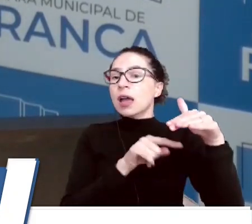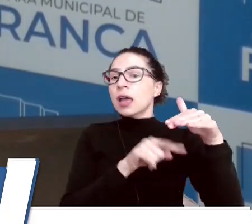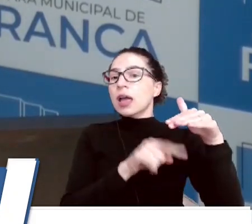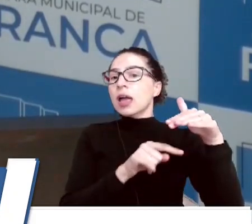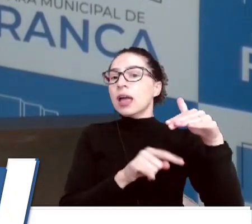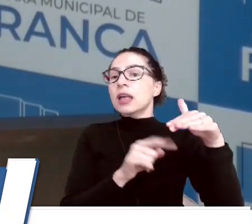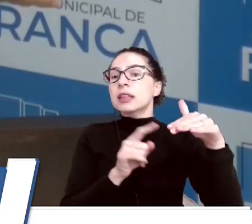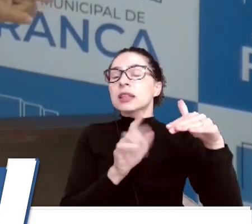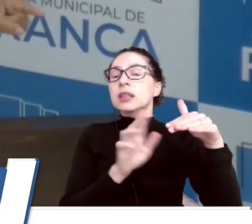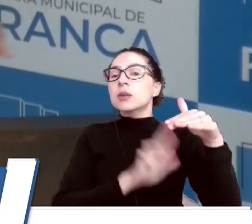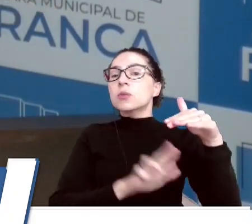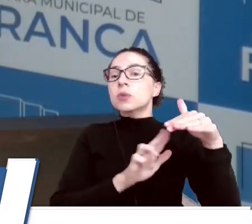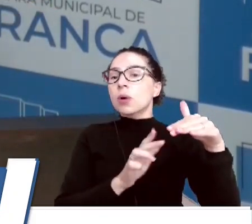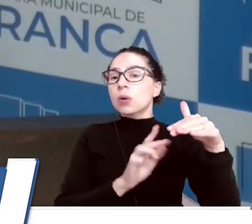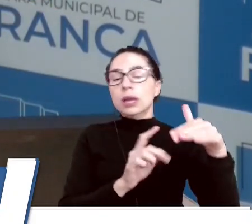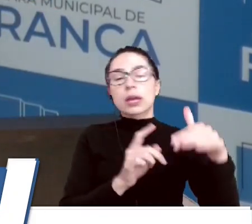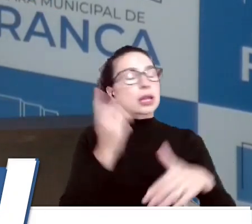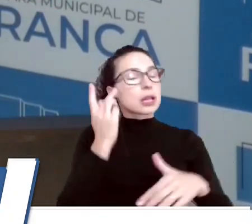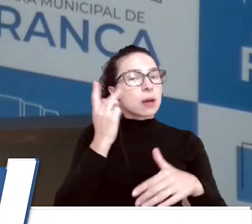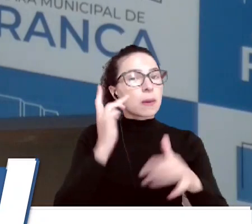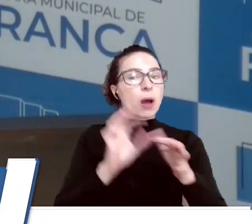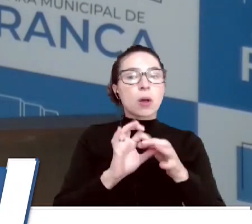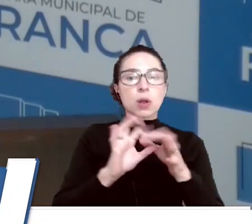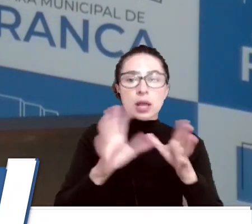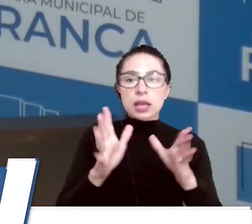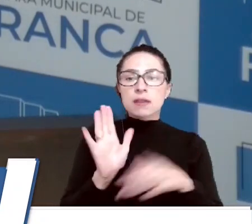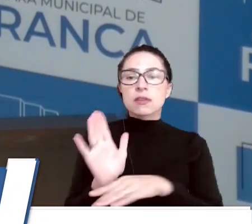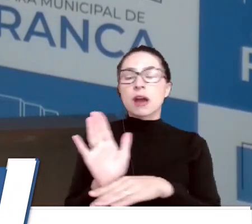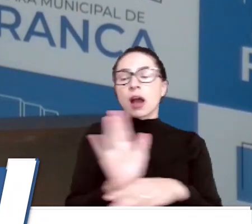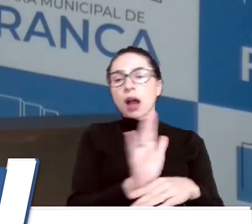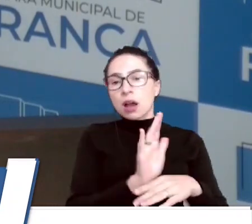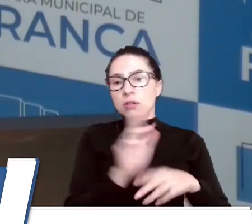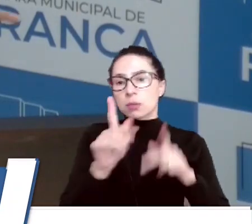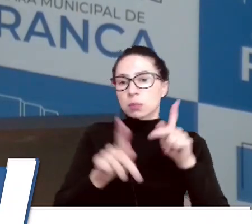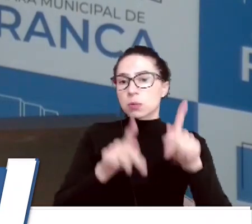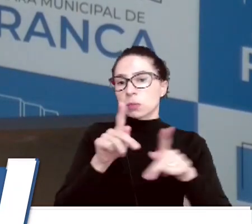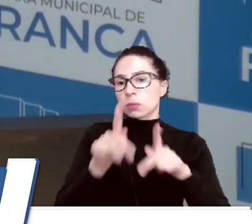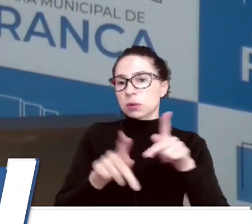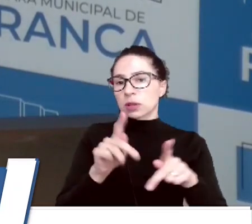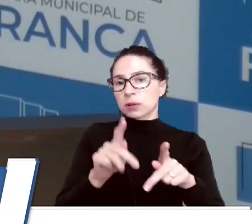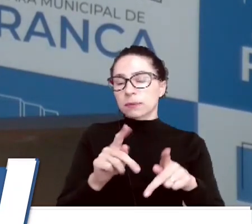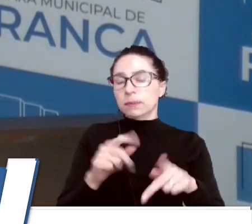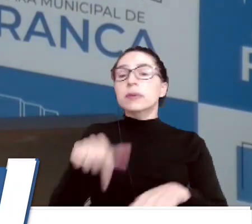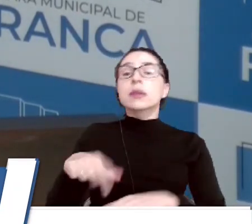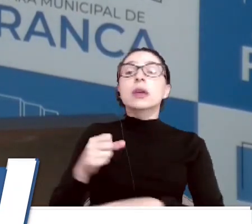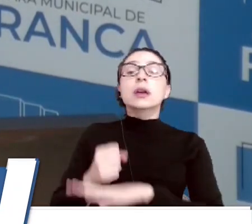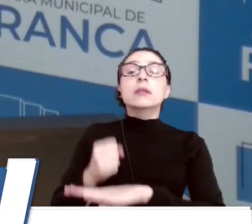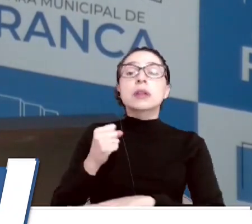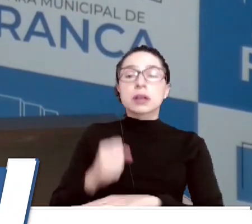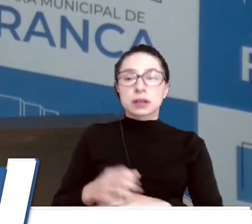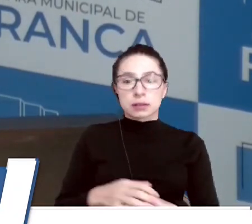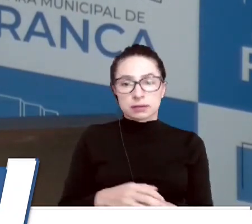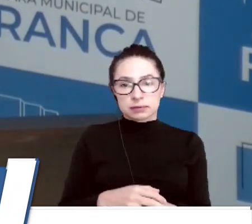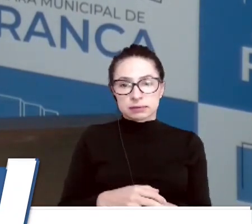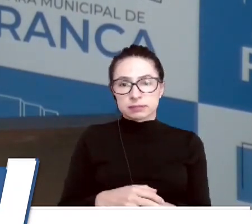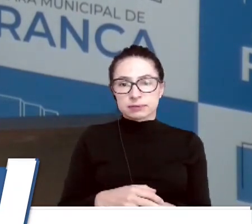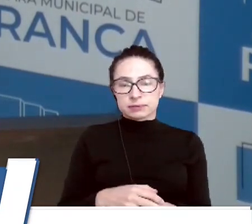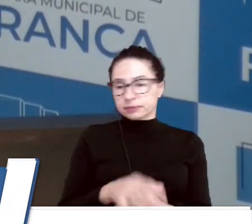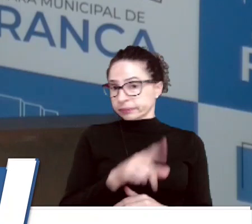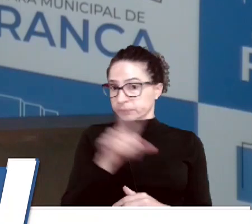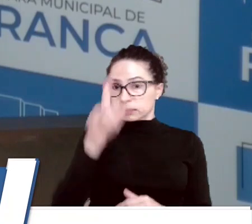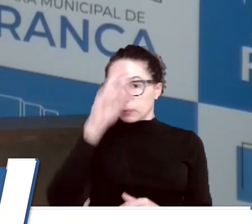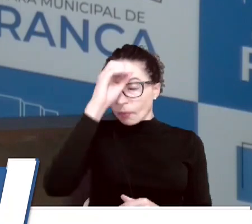dele o que quiser, ajudando a sua população. E Franca, para quem não